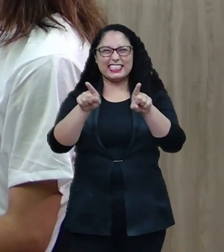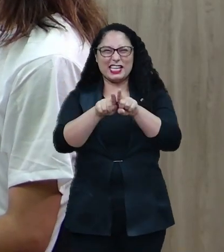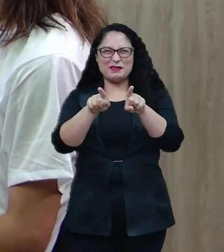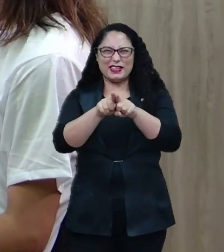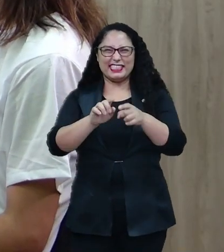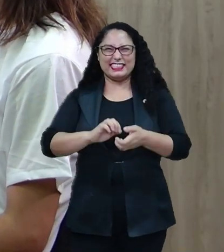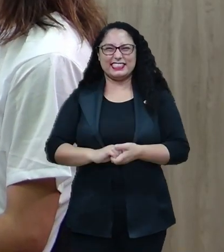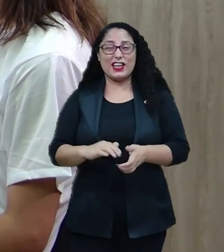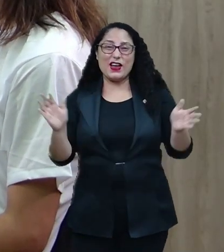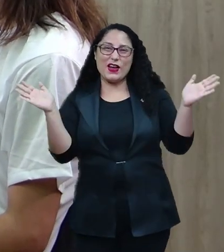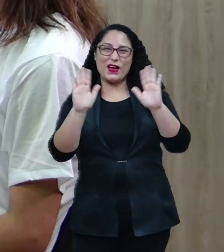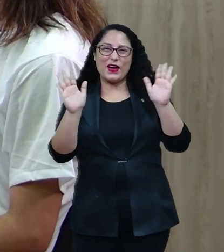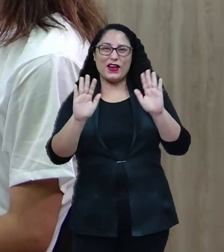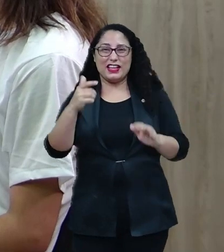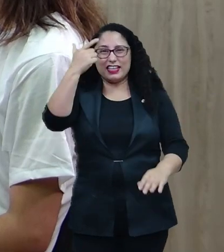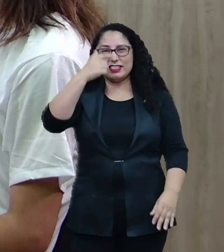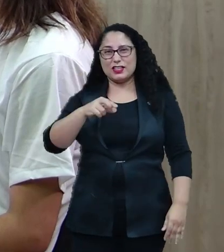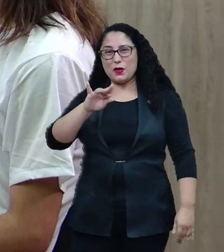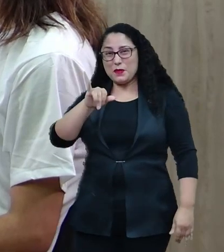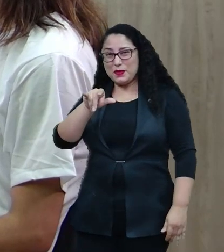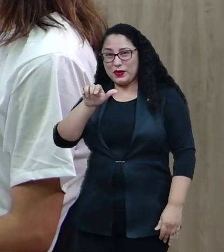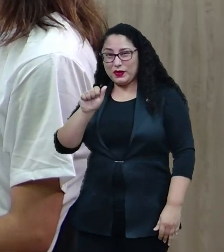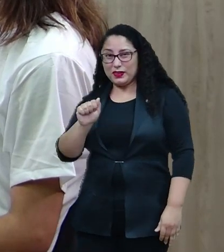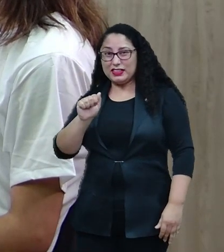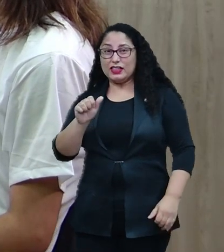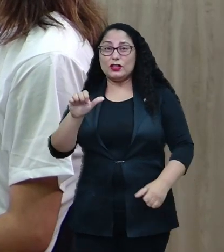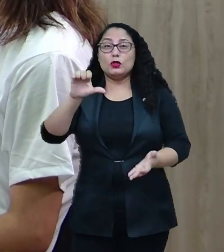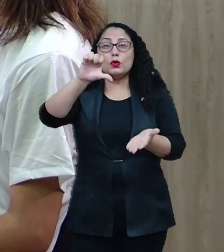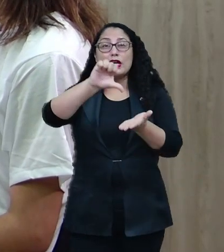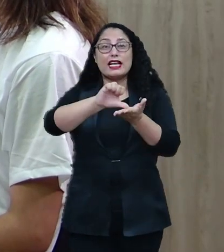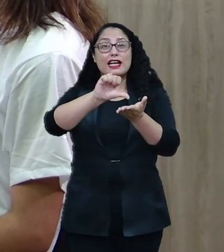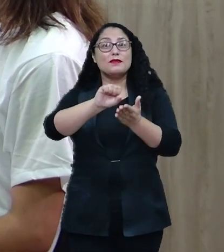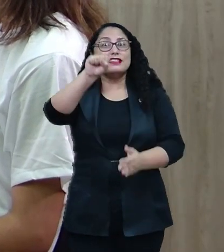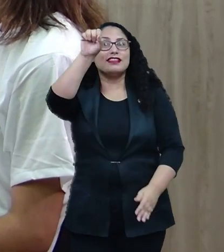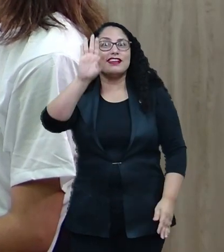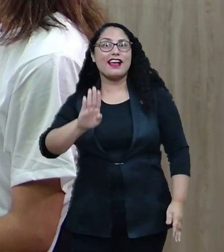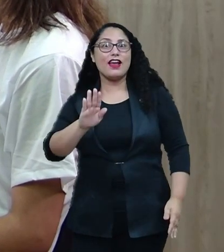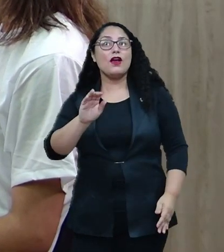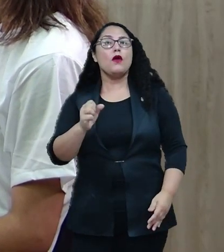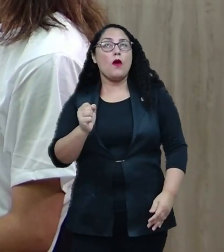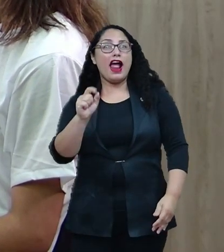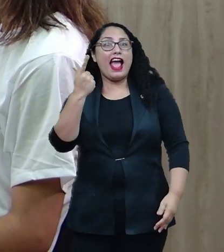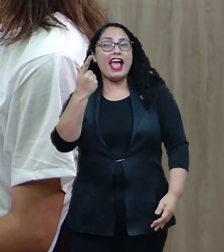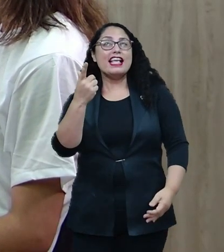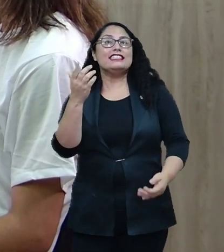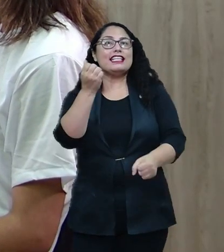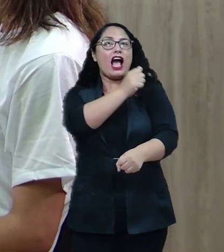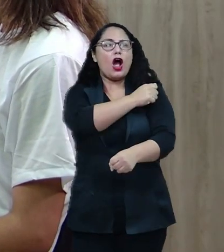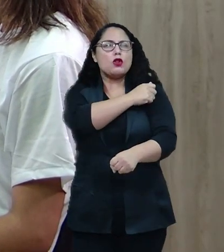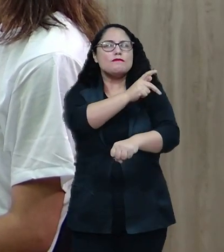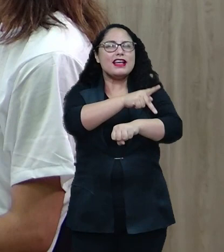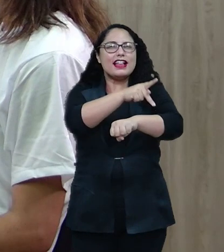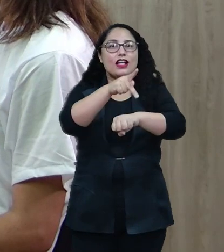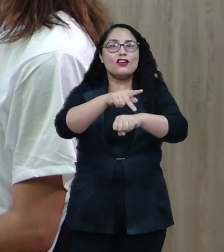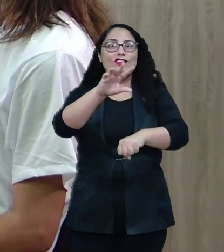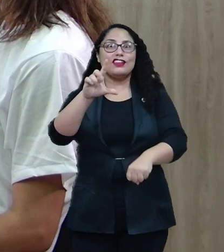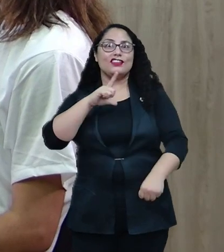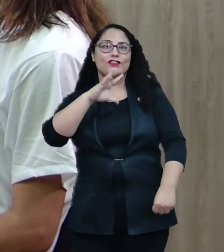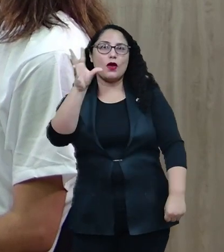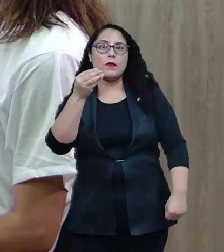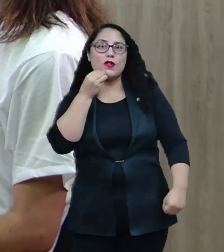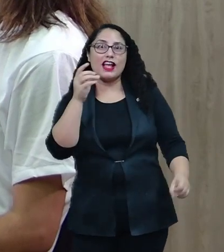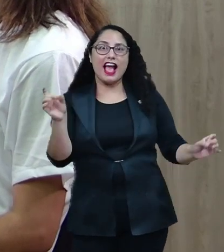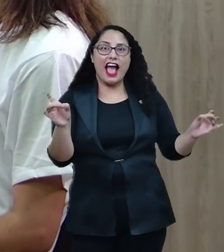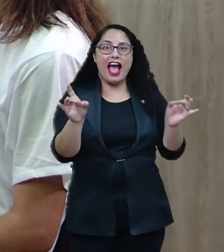assistindo? Olá, eu sou a Bruna, do Campo São Sebastião. Eu era aluna de pedagogia. Eu tive a oportunidade de concluir o